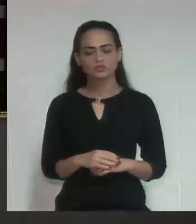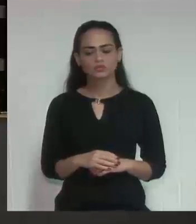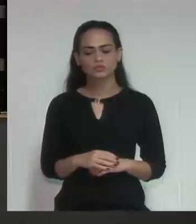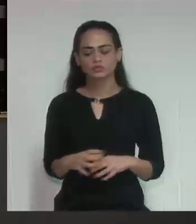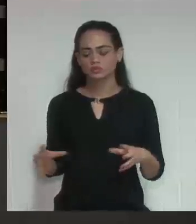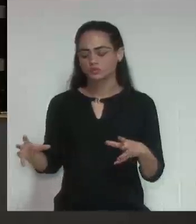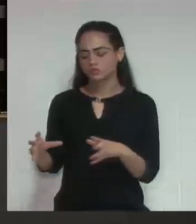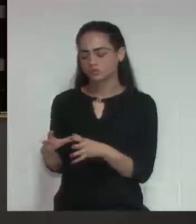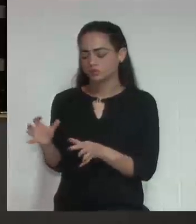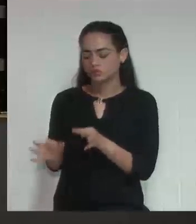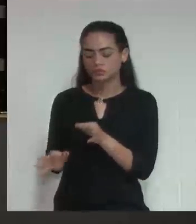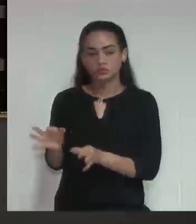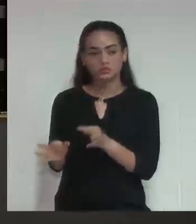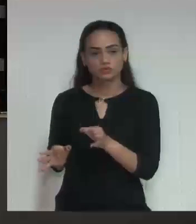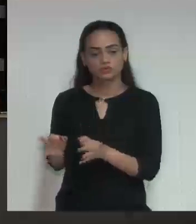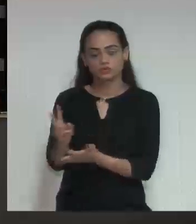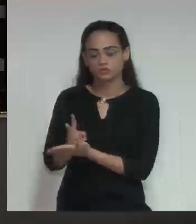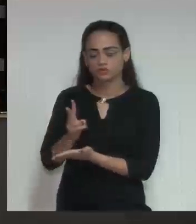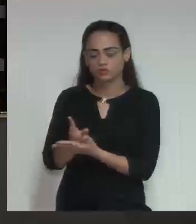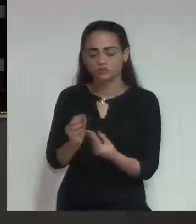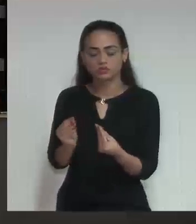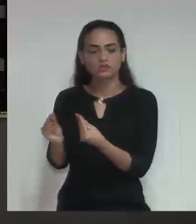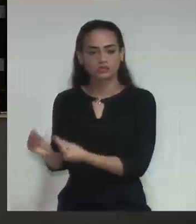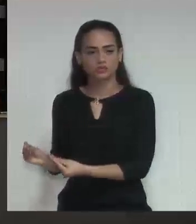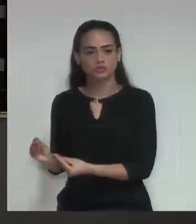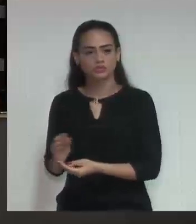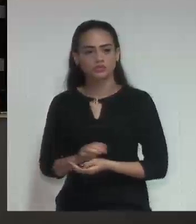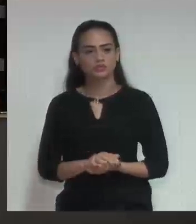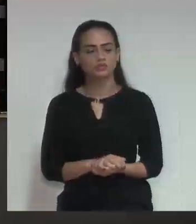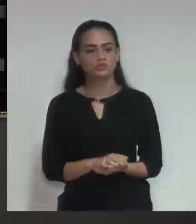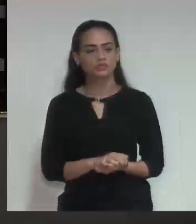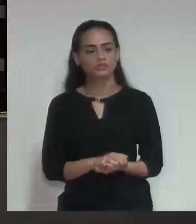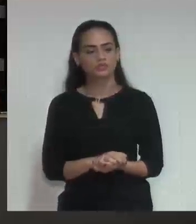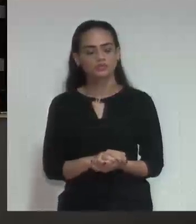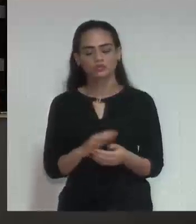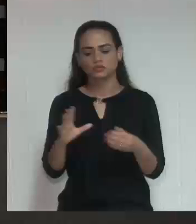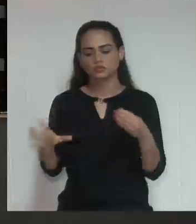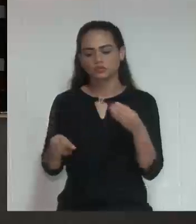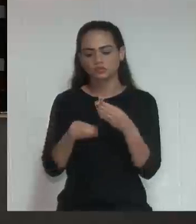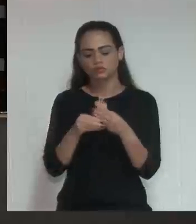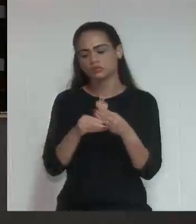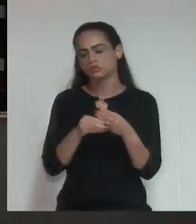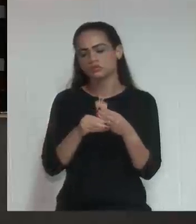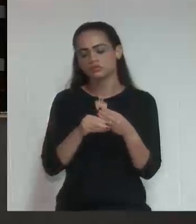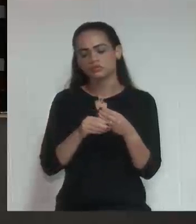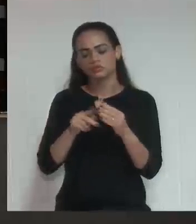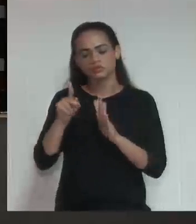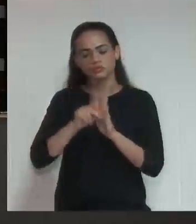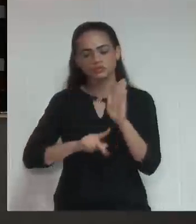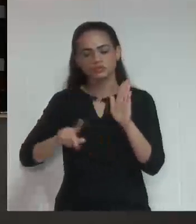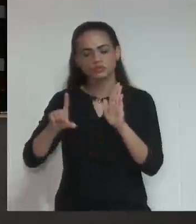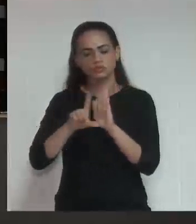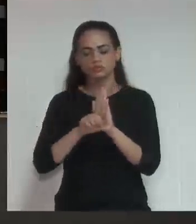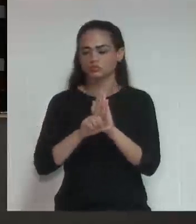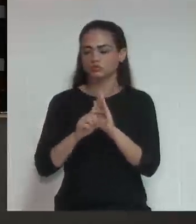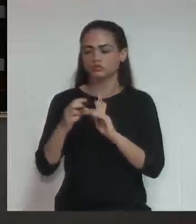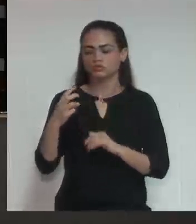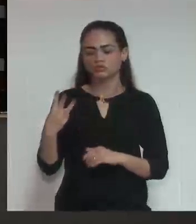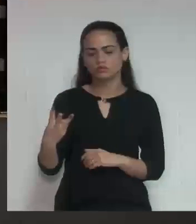Encaminha-se à Procuradoria Jurídica e às comissões permanentes. Emenda. Emenda modificativa número 1 ao projeto de resolução número